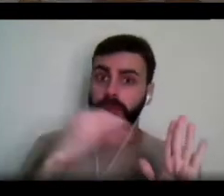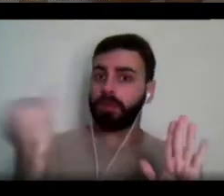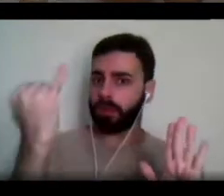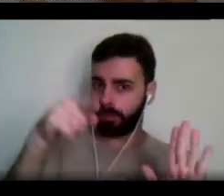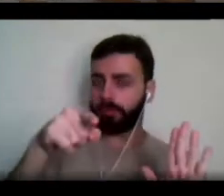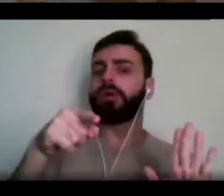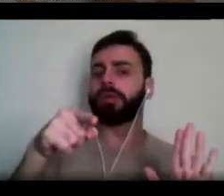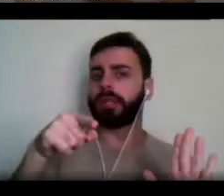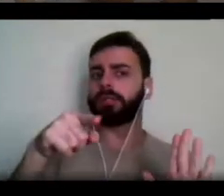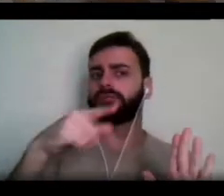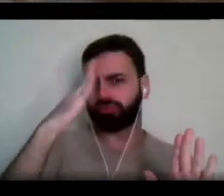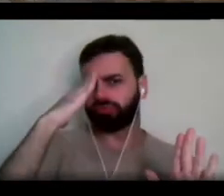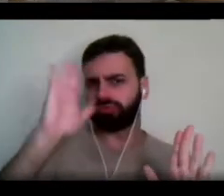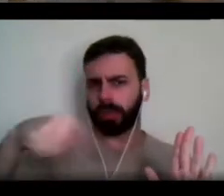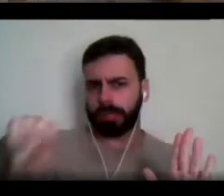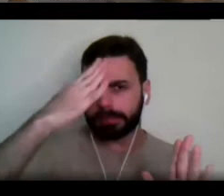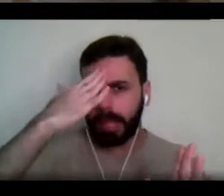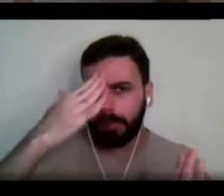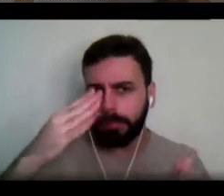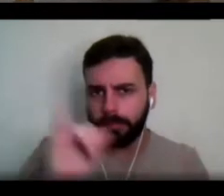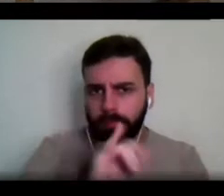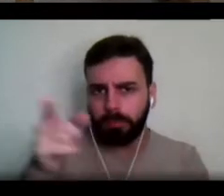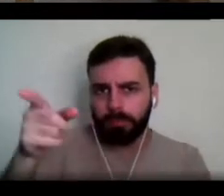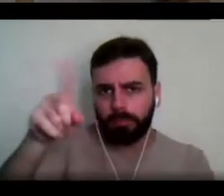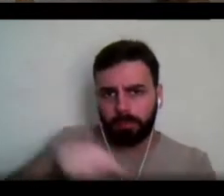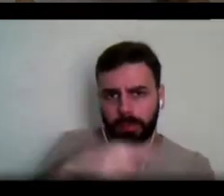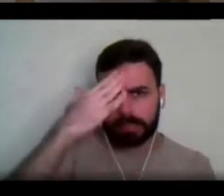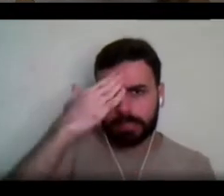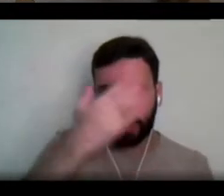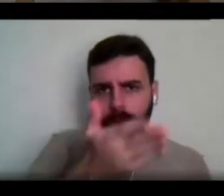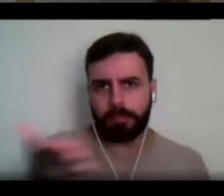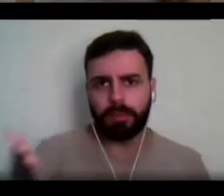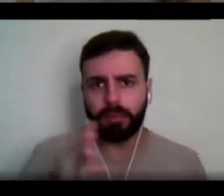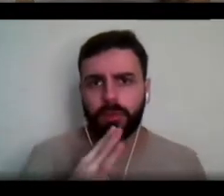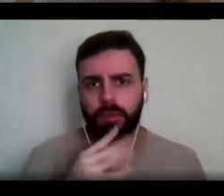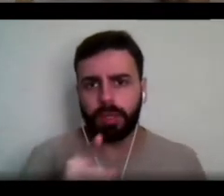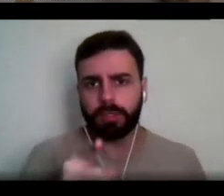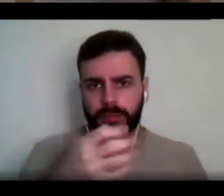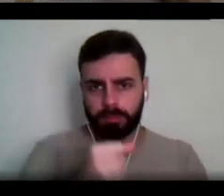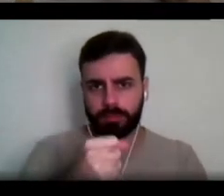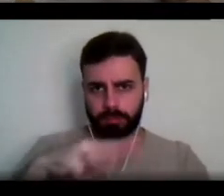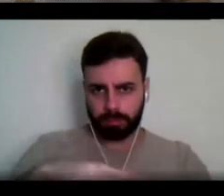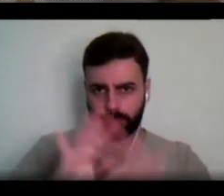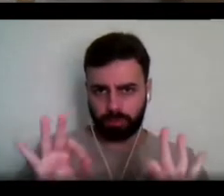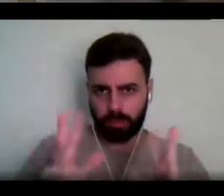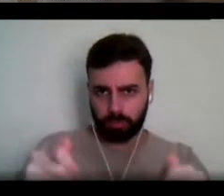uma olhada nisso aí com carinho. Vocês já integram, né?